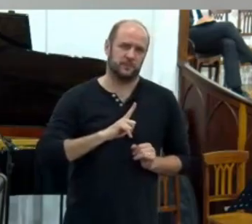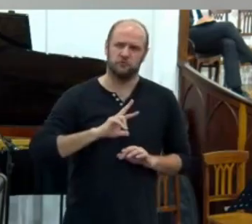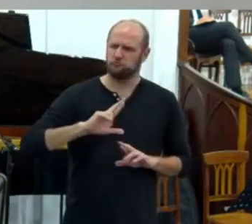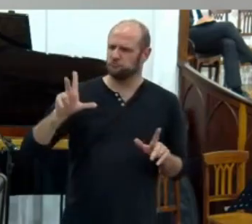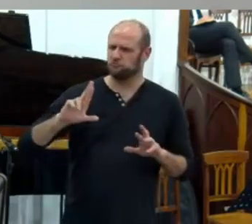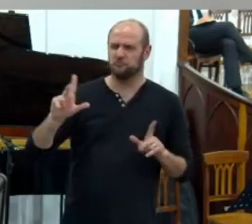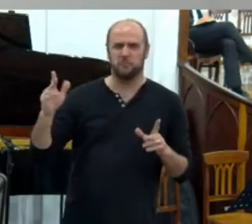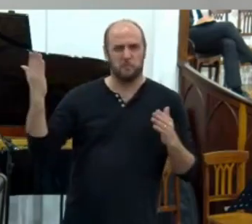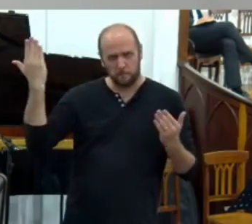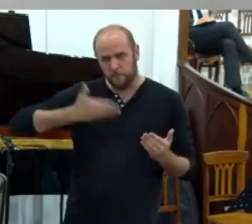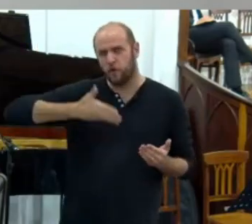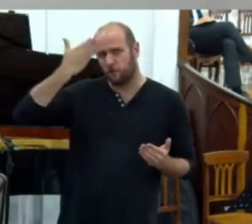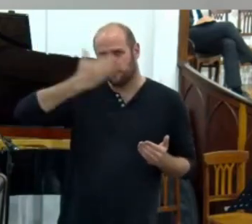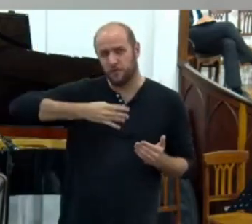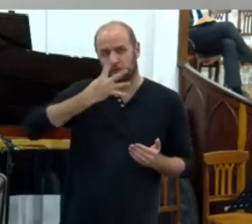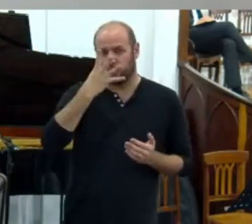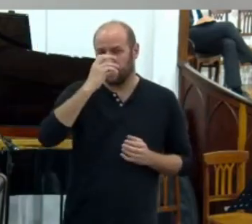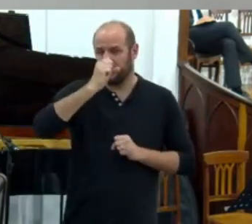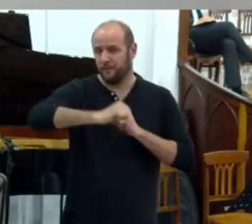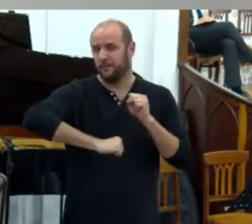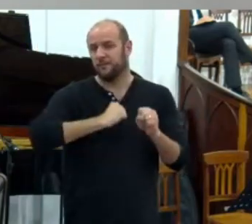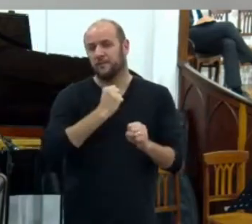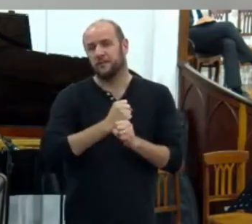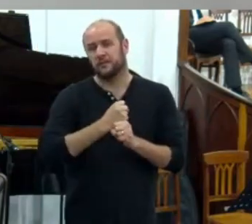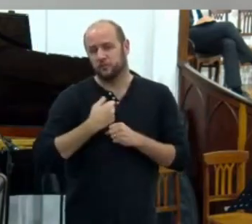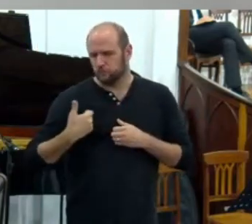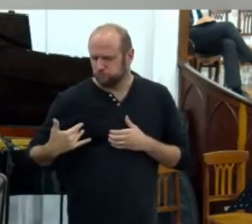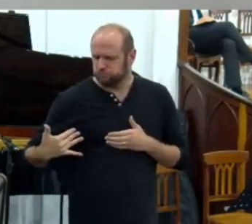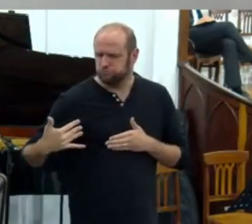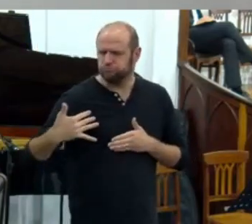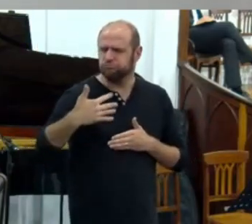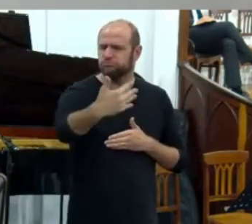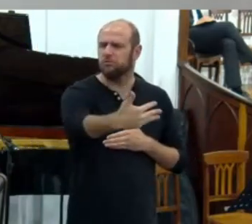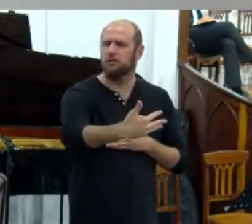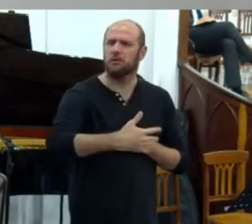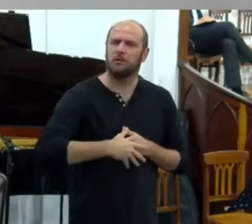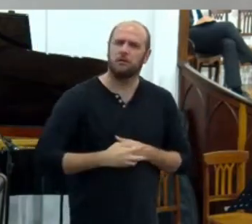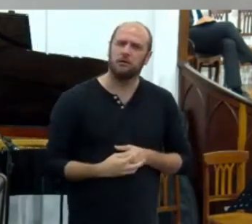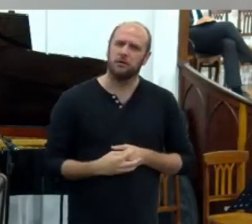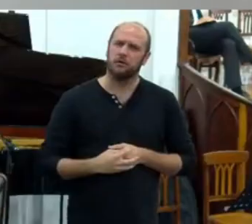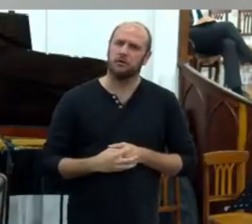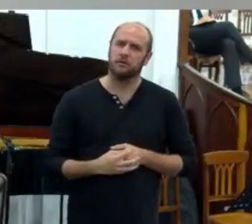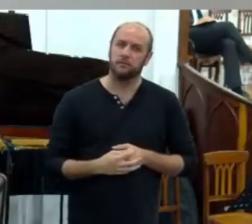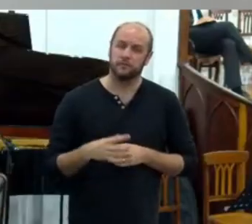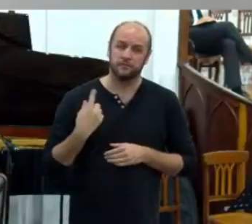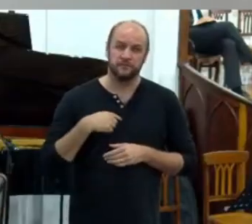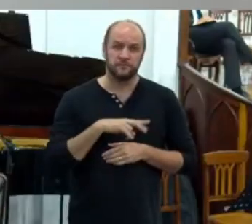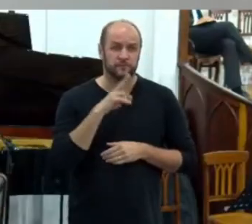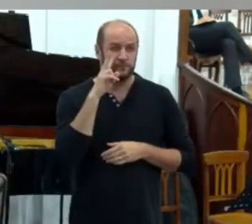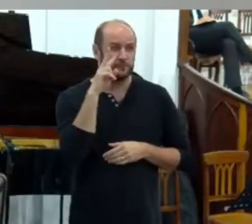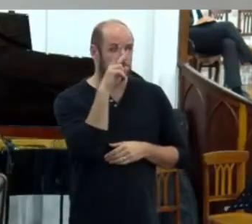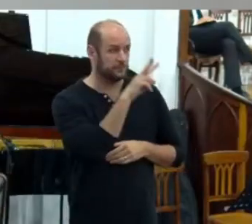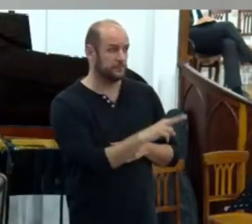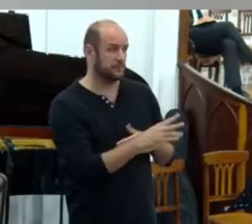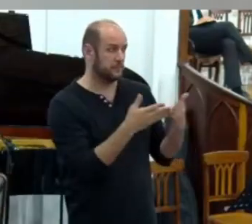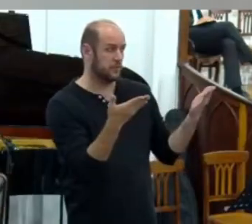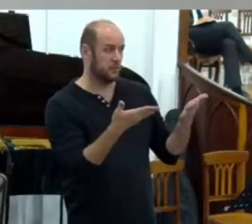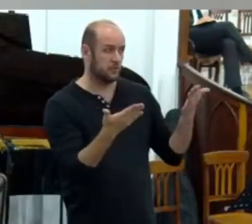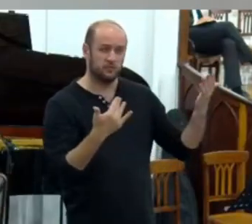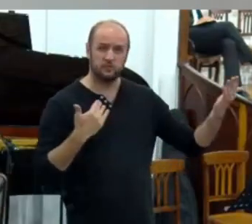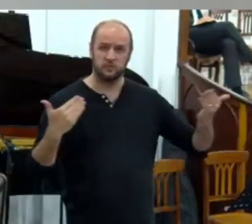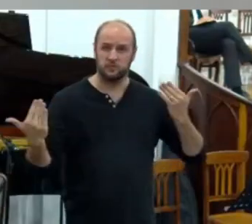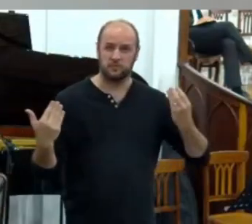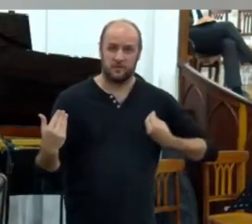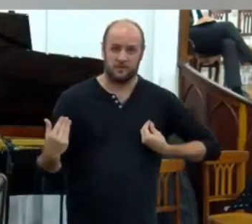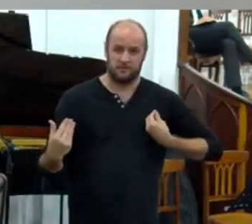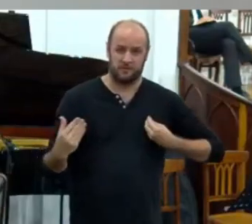todas as formas. Ao longo de 40 anos. ao olharmos para a vida da igreja hoje, para